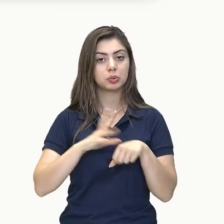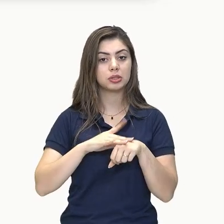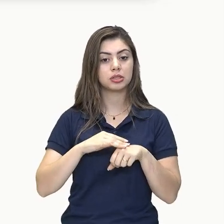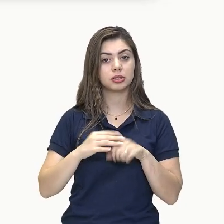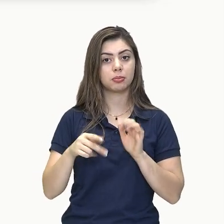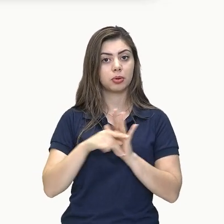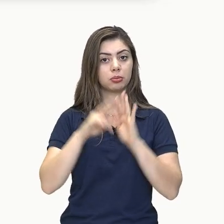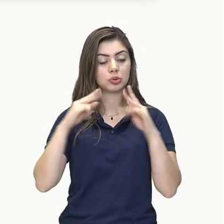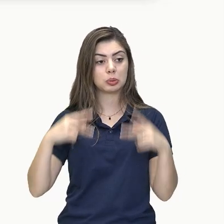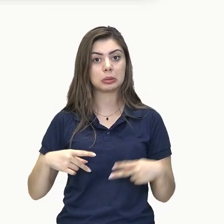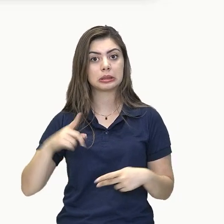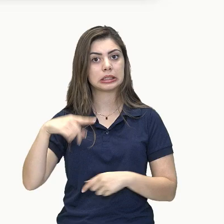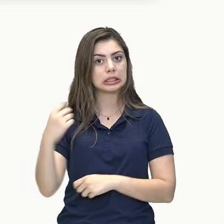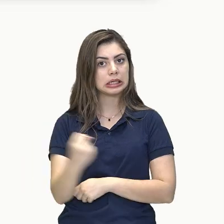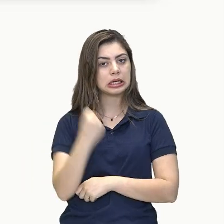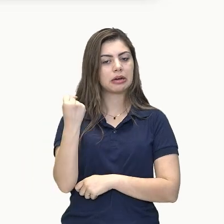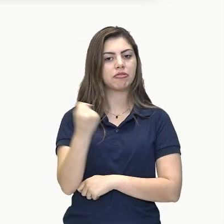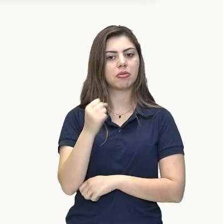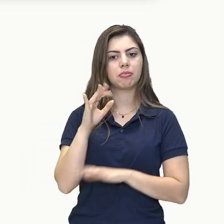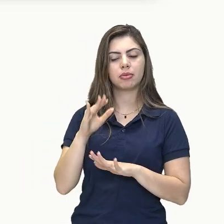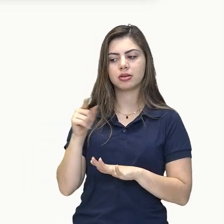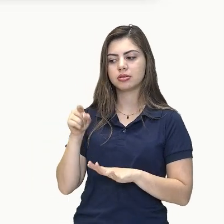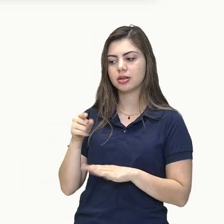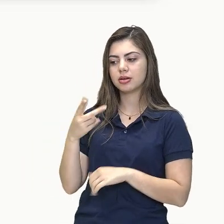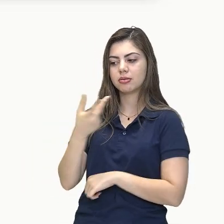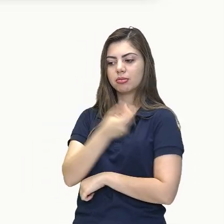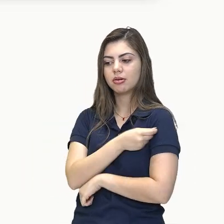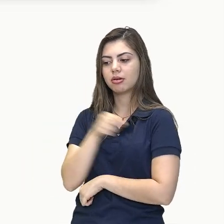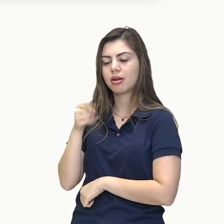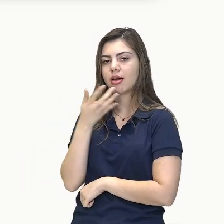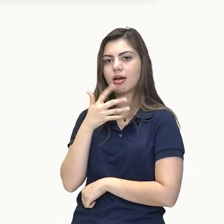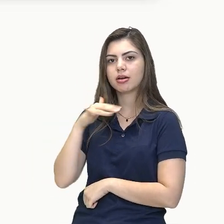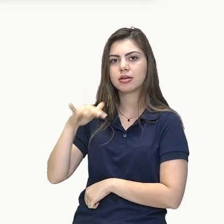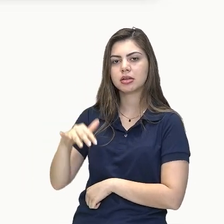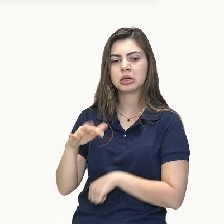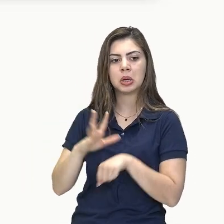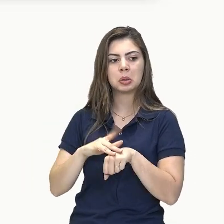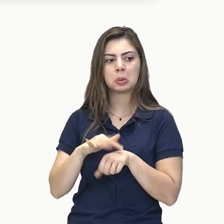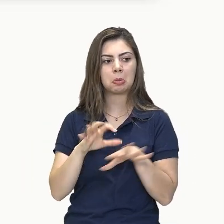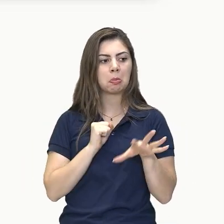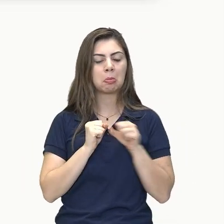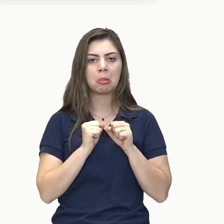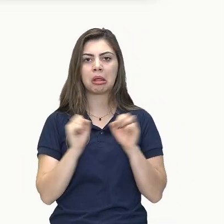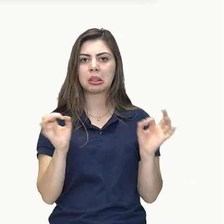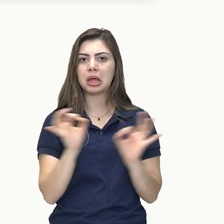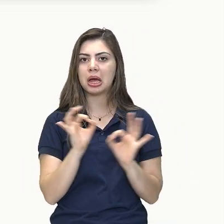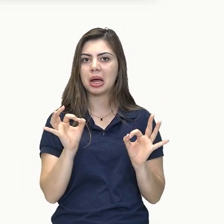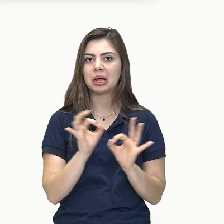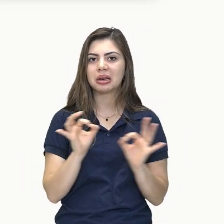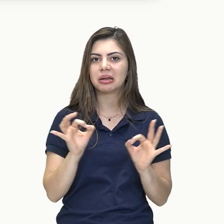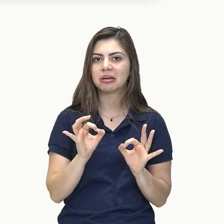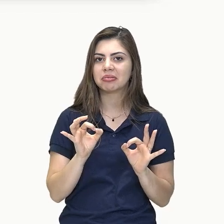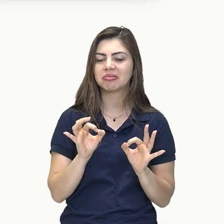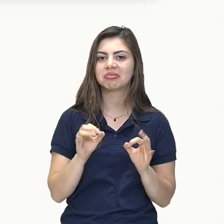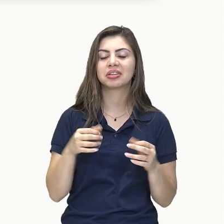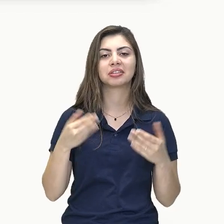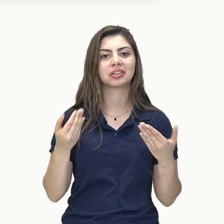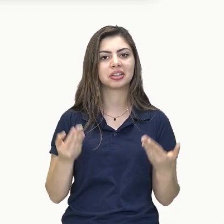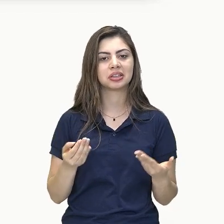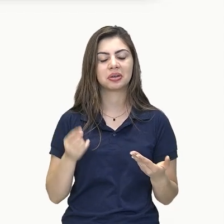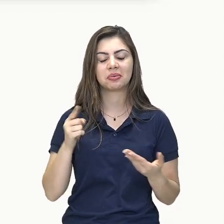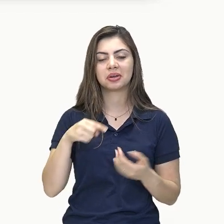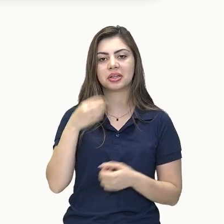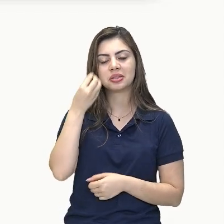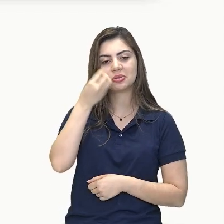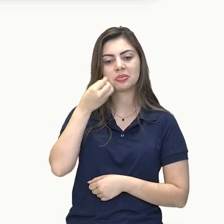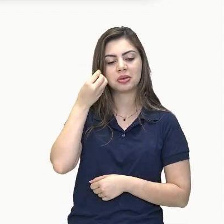doença. E ele teve uma grande surpresa. A criança não adoeceu. Portanto, esse foi o processo e o experimento